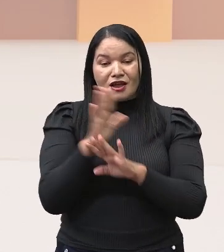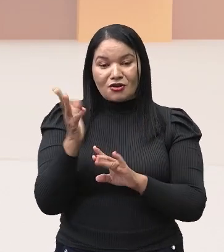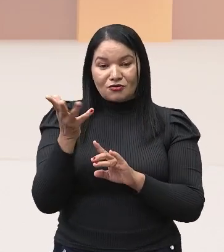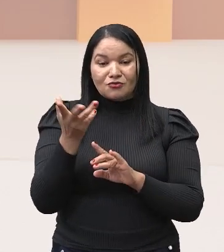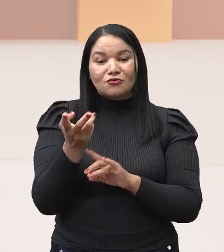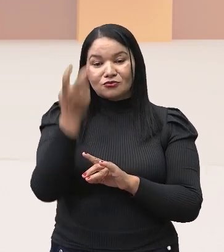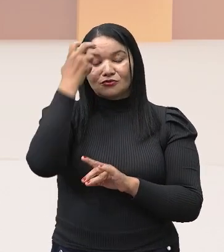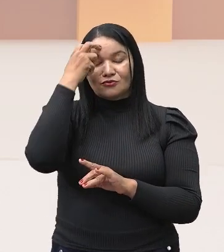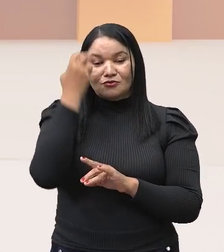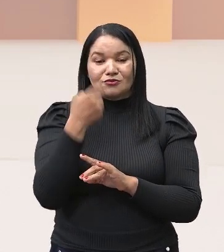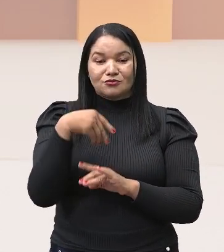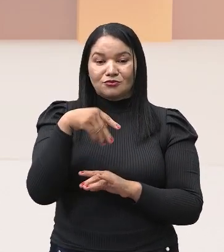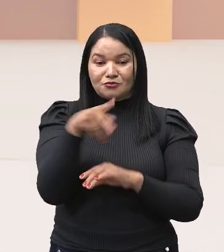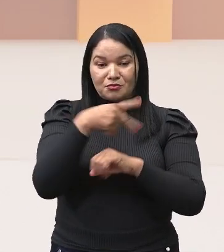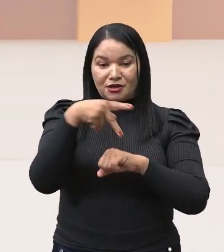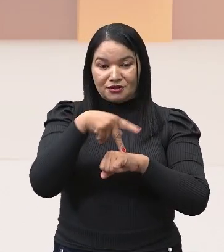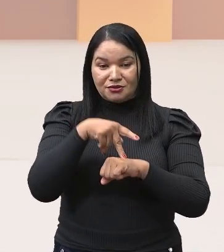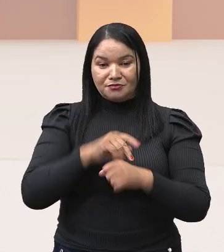do país.